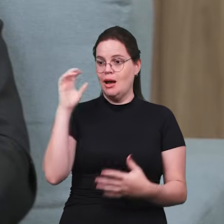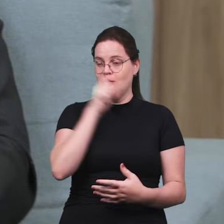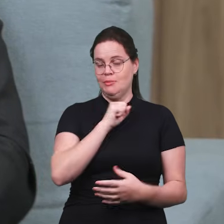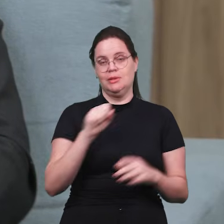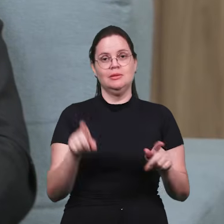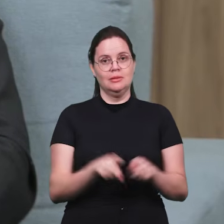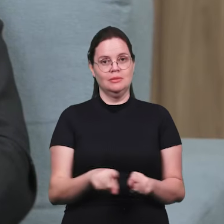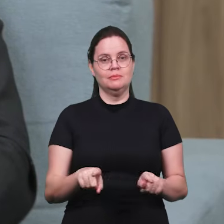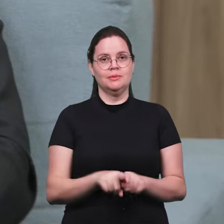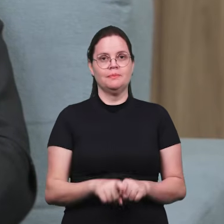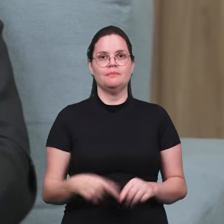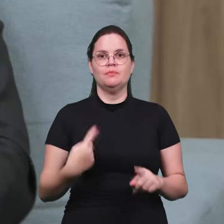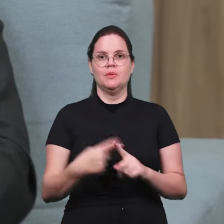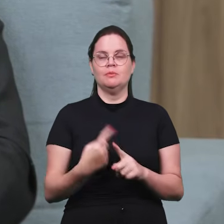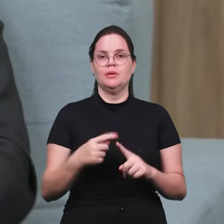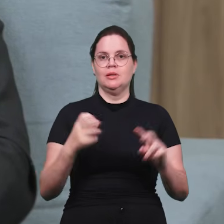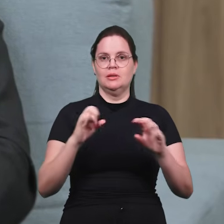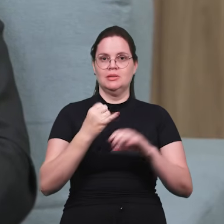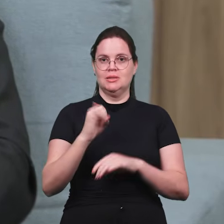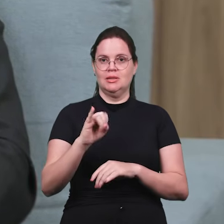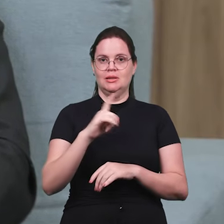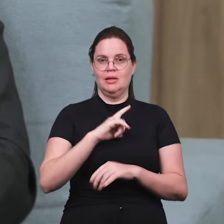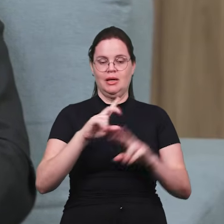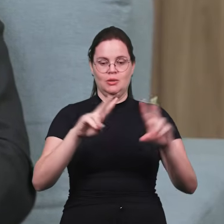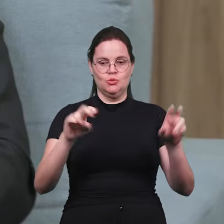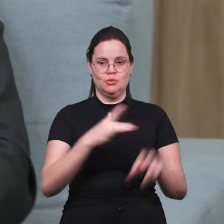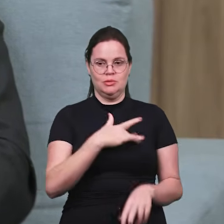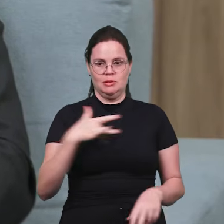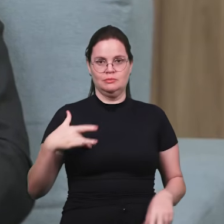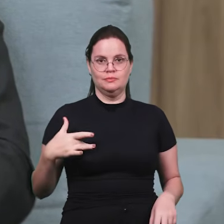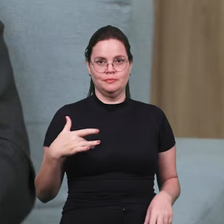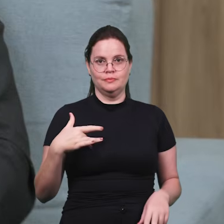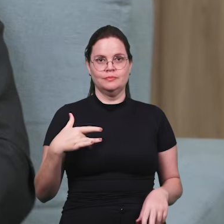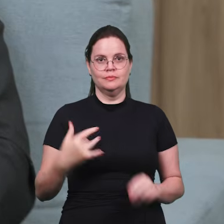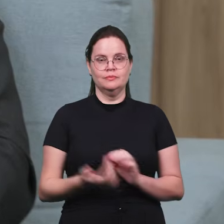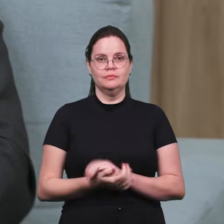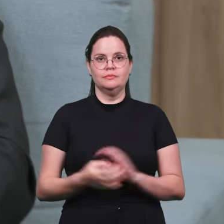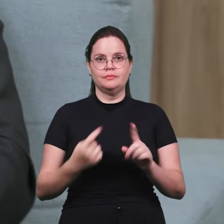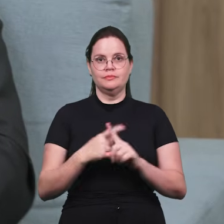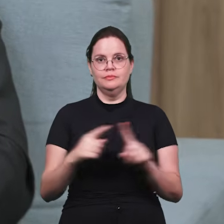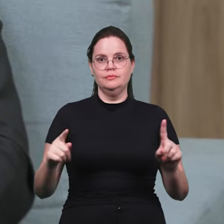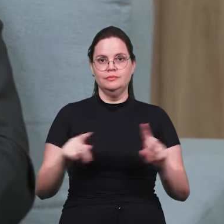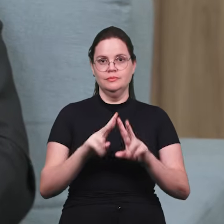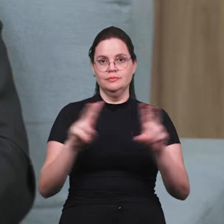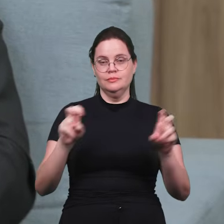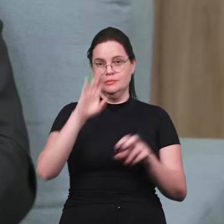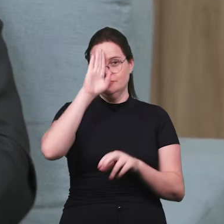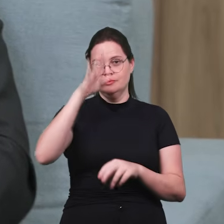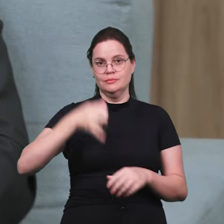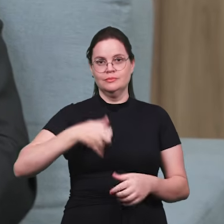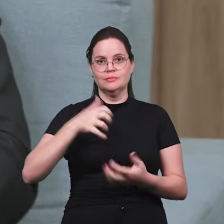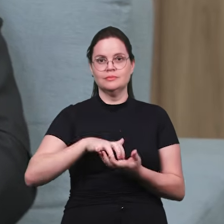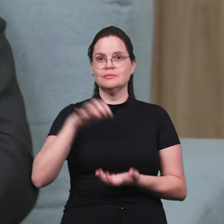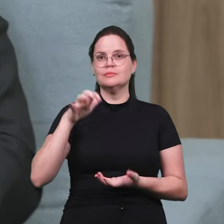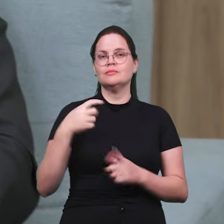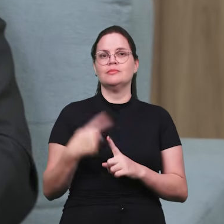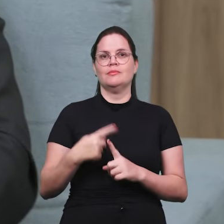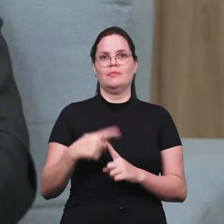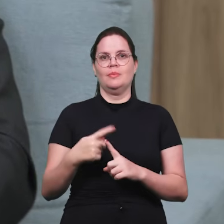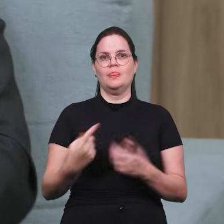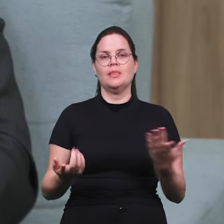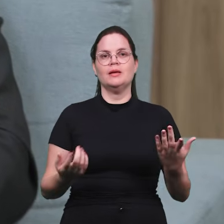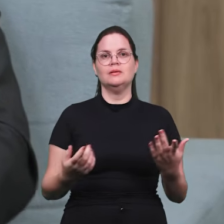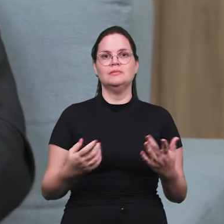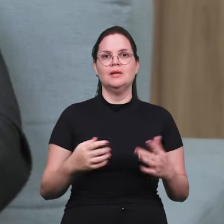rápida. Quando envolve a parte de saúde, quando envolve questões de saúde, principalmente de idoso, né, que muitas vezes